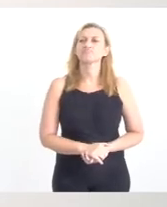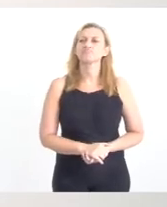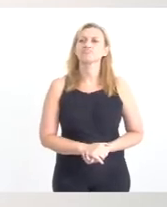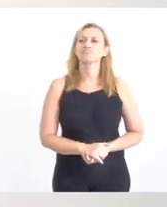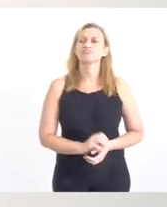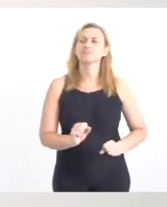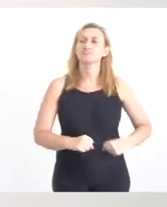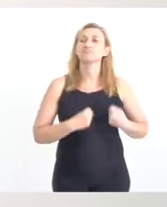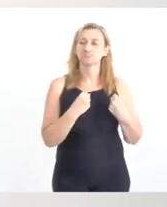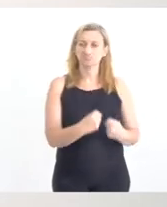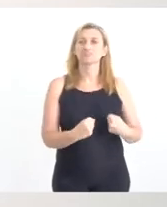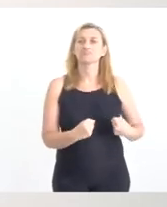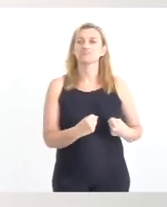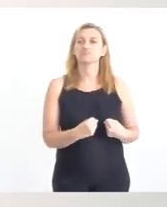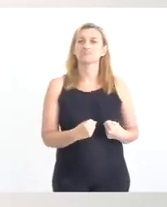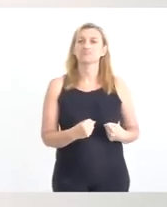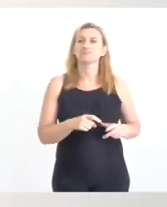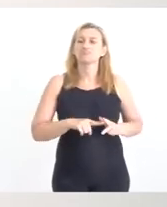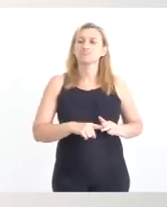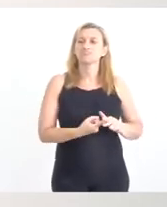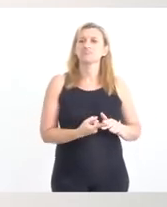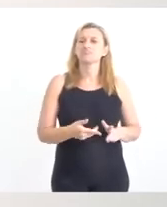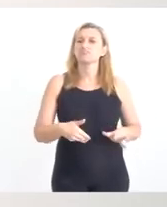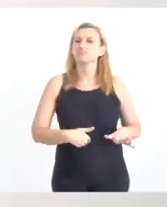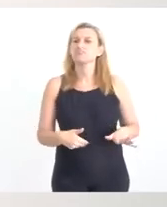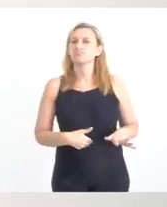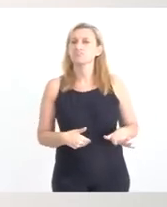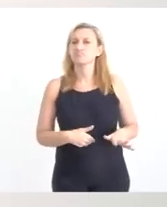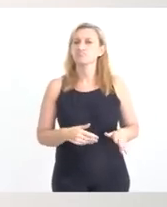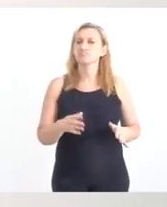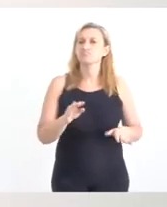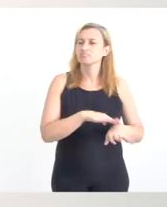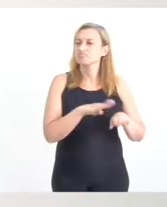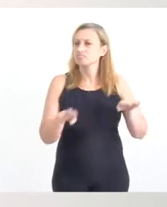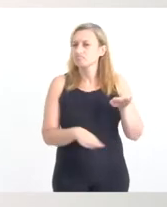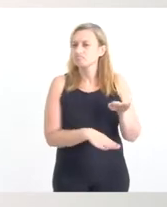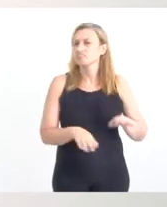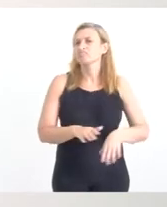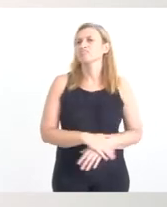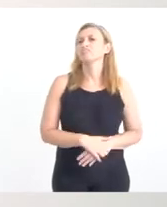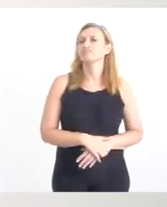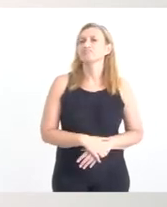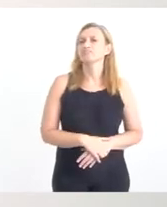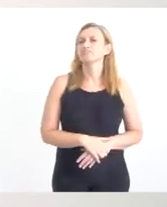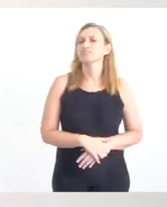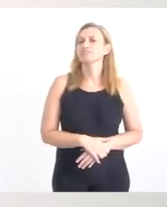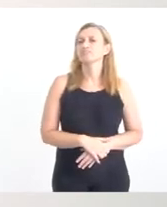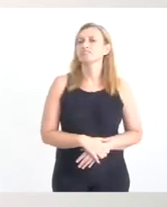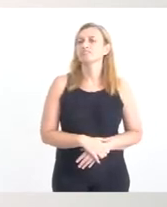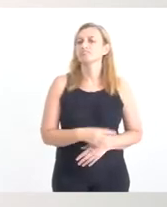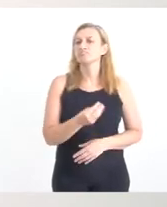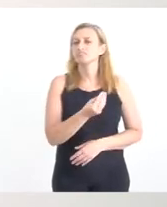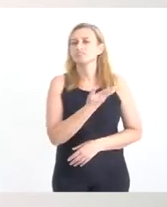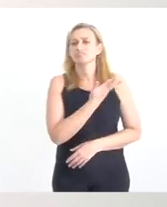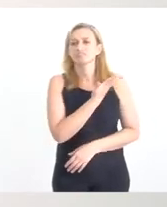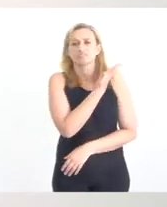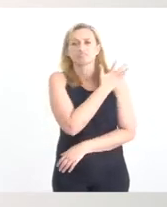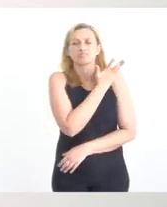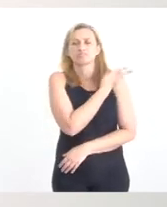fórmula de poder a manutenção da Fome das desigualdades e das discriminações